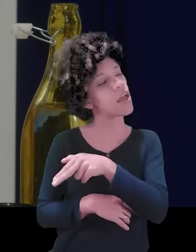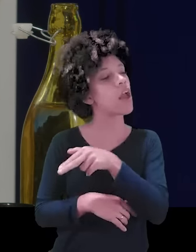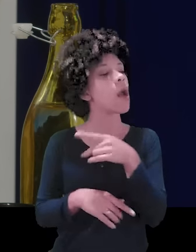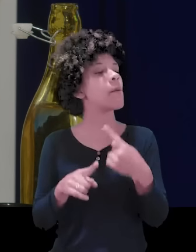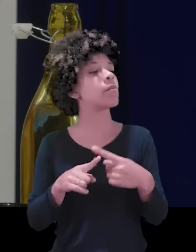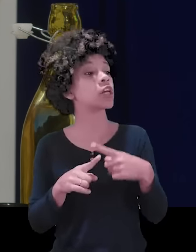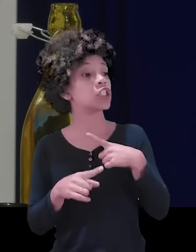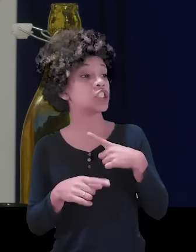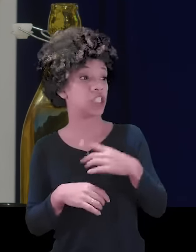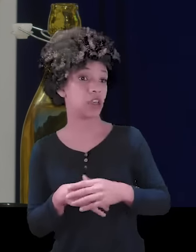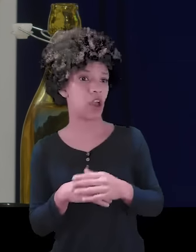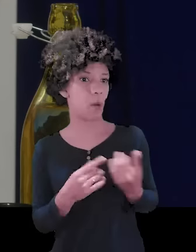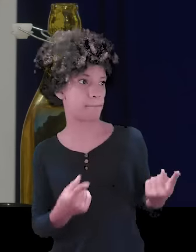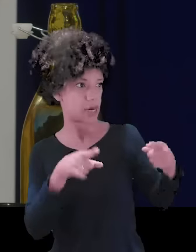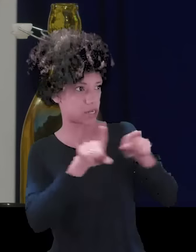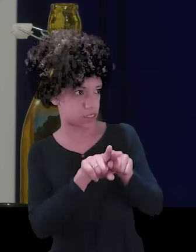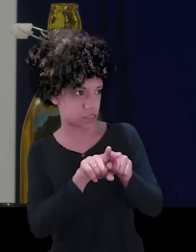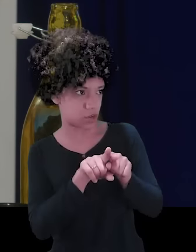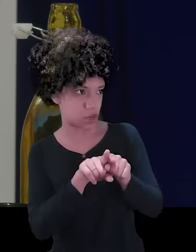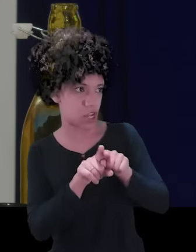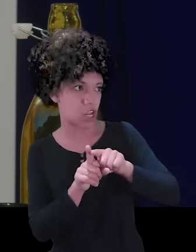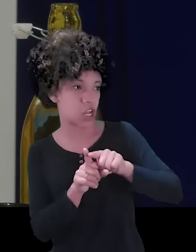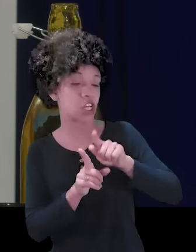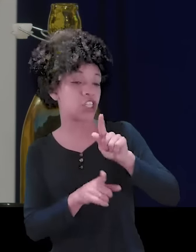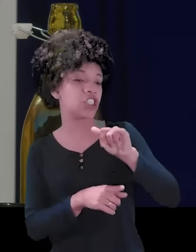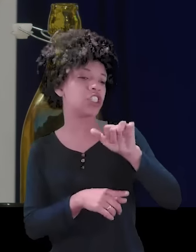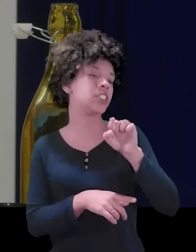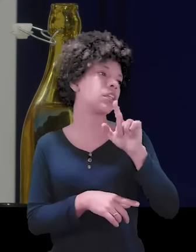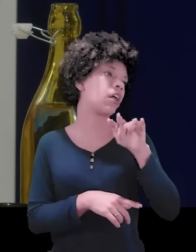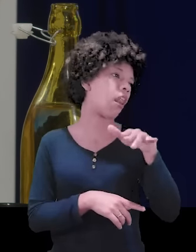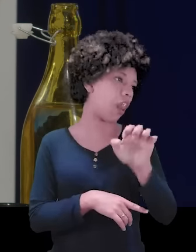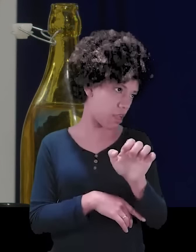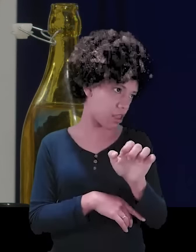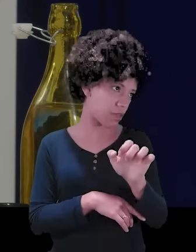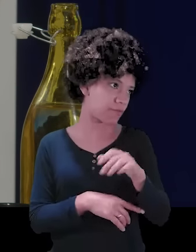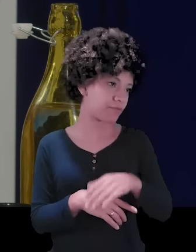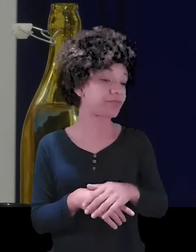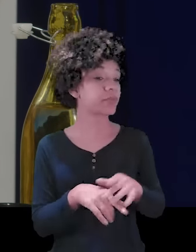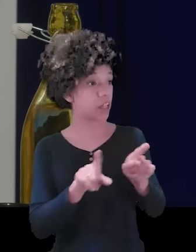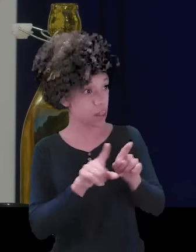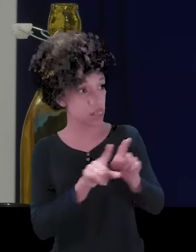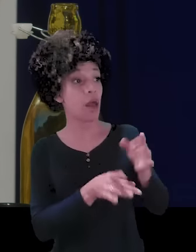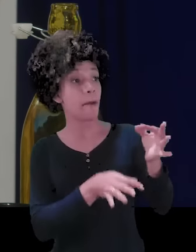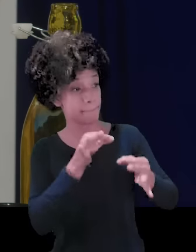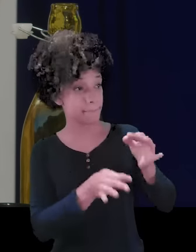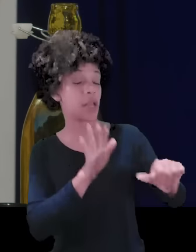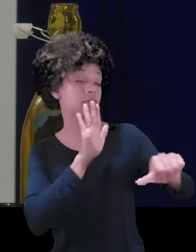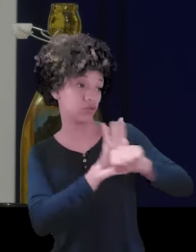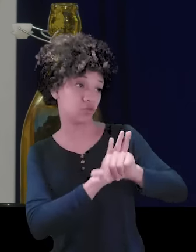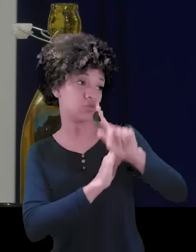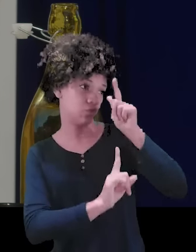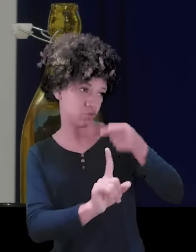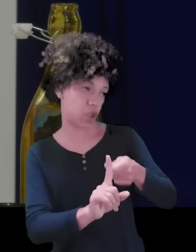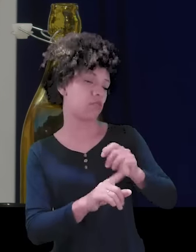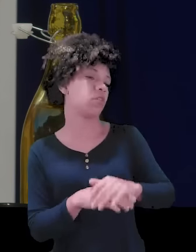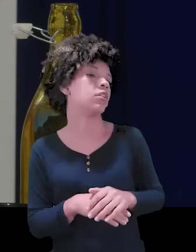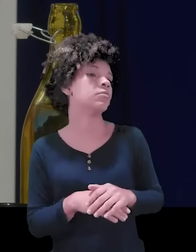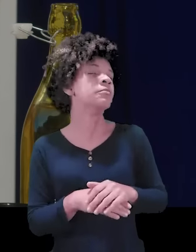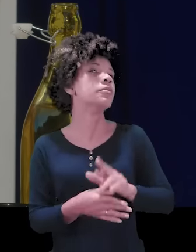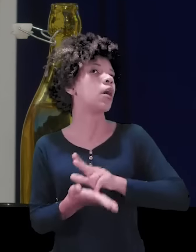tinha o tinha o braço direito dele que era a tal da Gislaine Gislaine Max que ela foi condenada inclusive né Por por